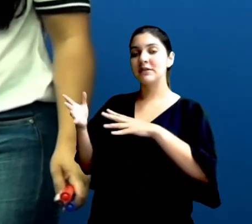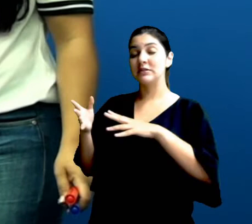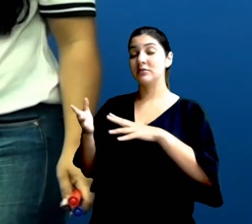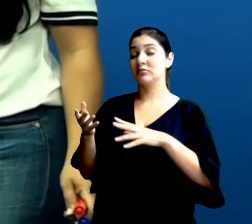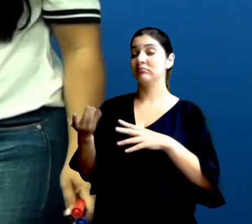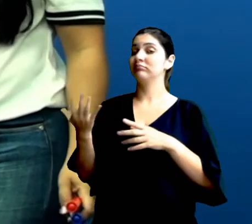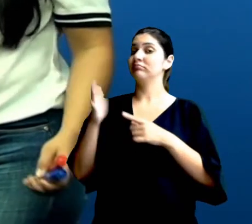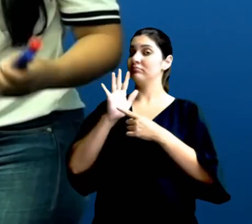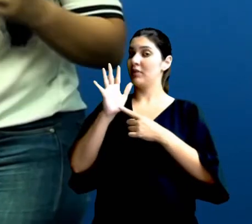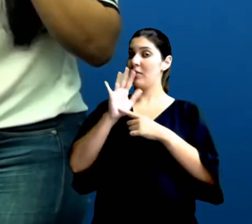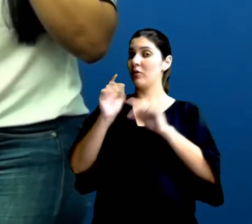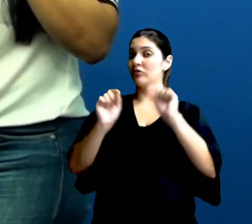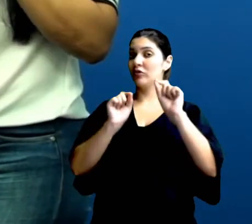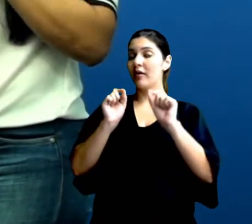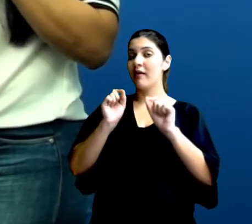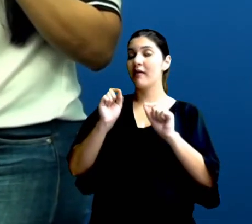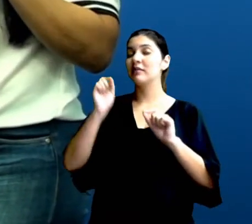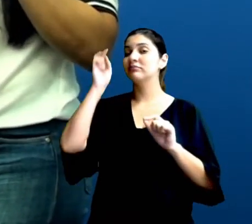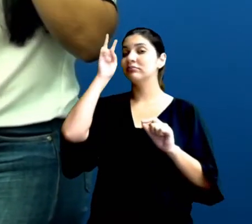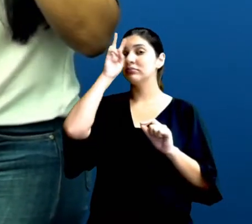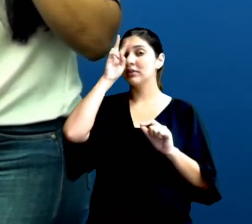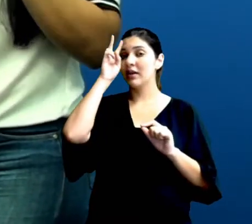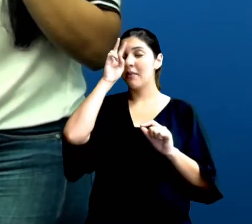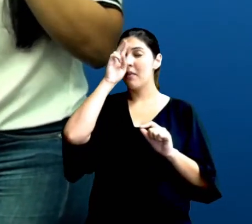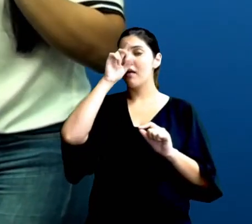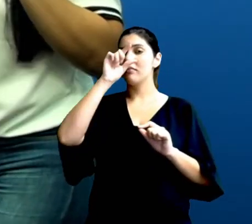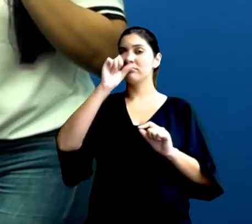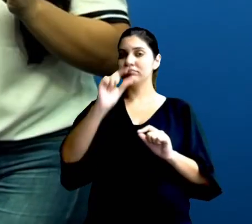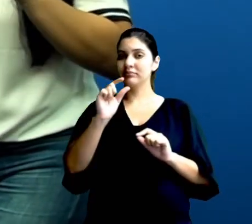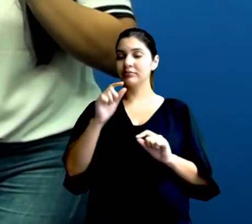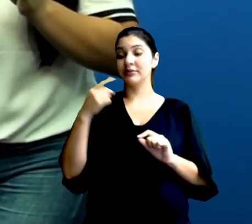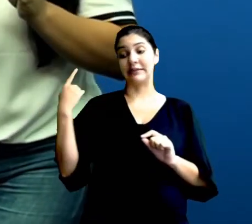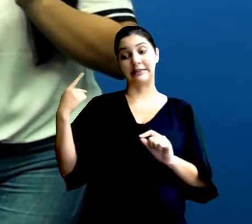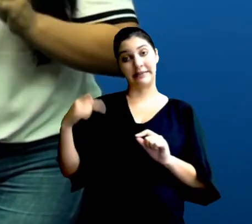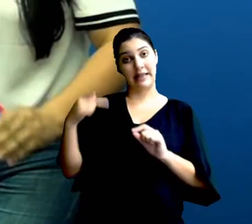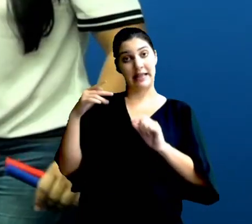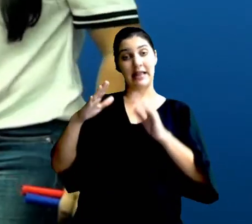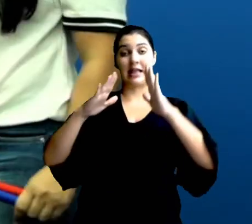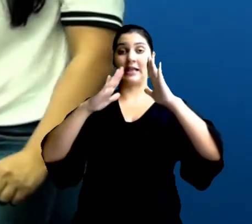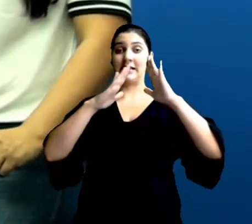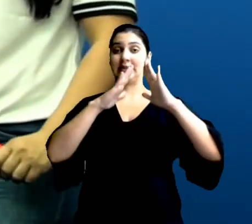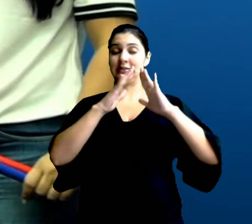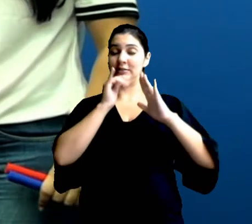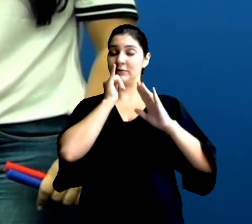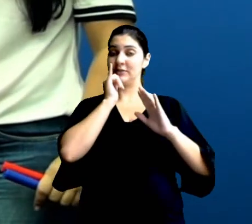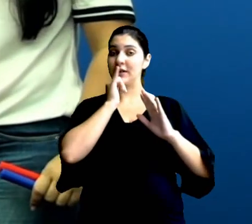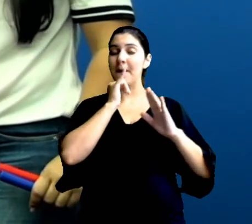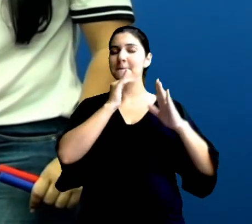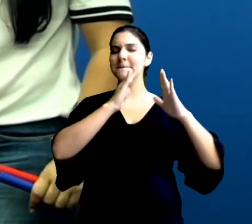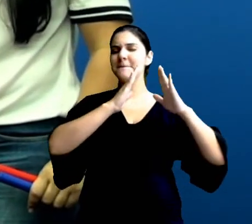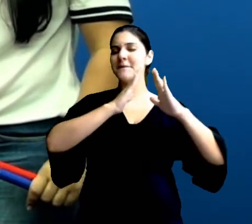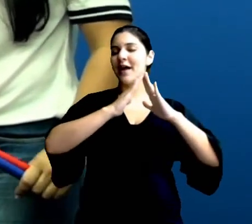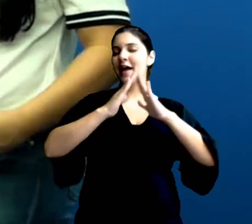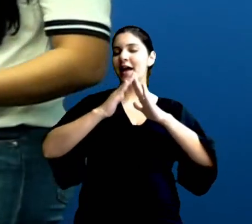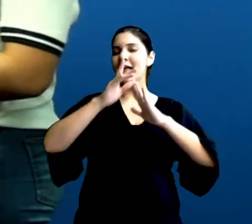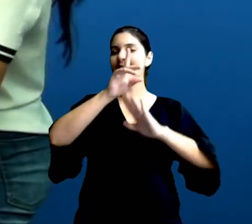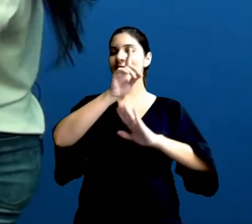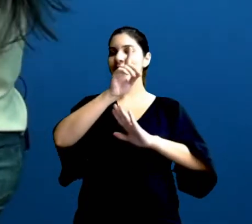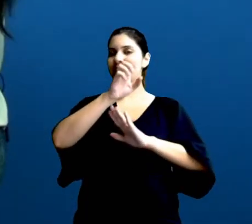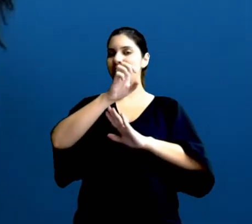pra gente, tá? Para recordarmos um pouquinho dessas casinhas decimais que são